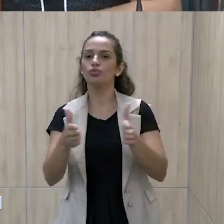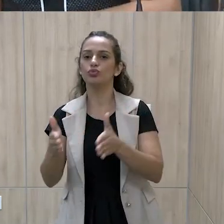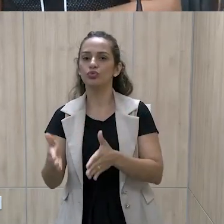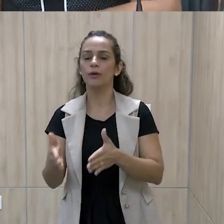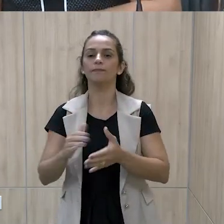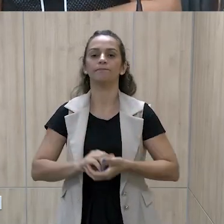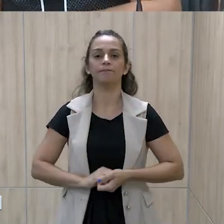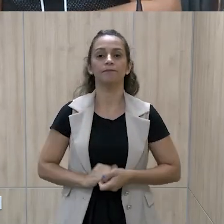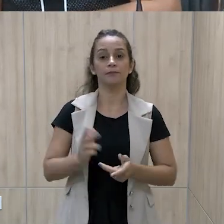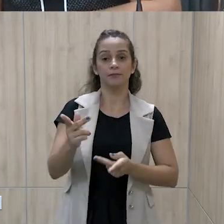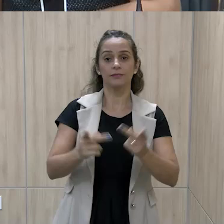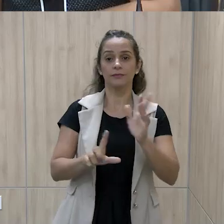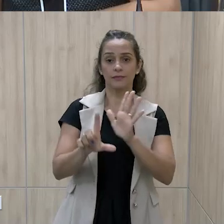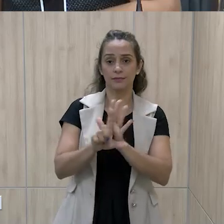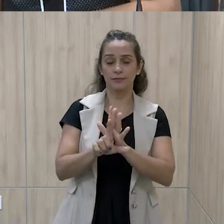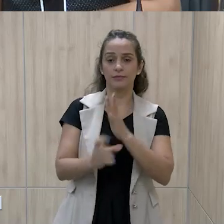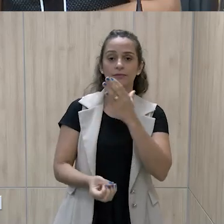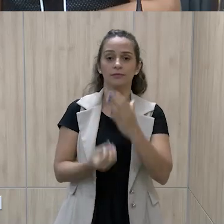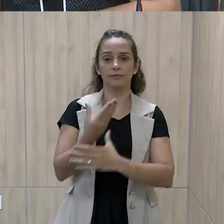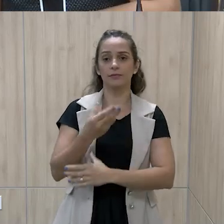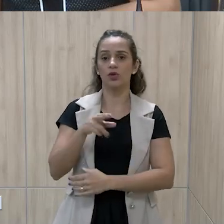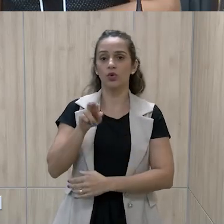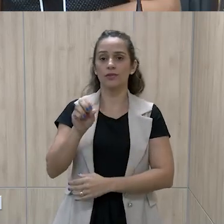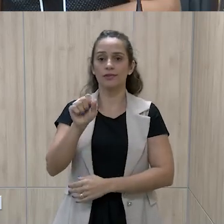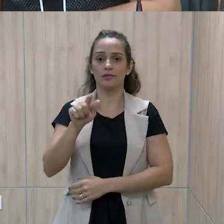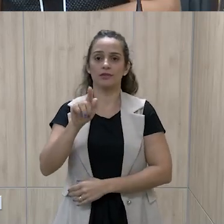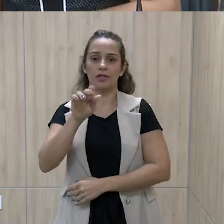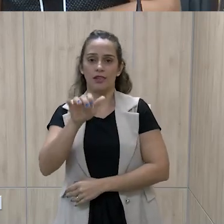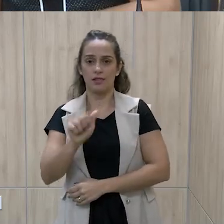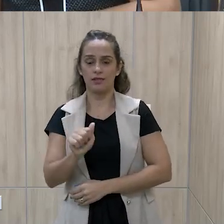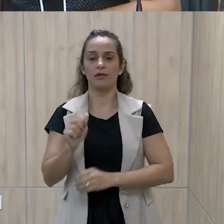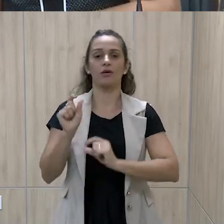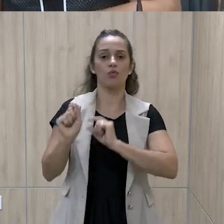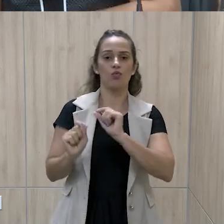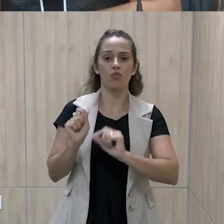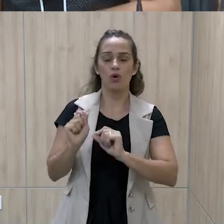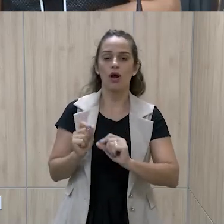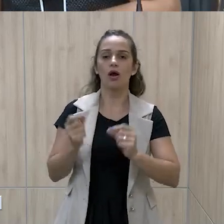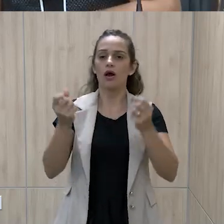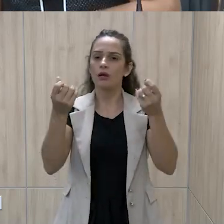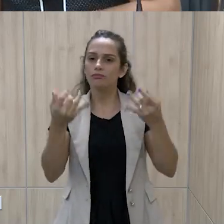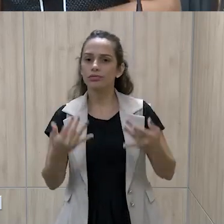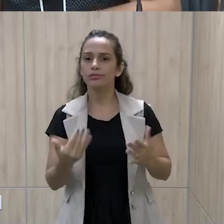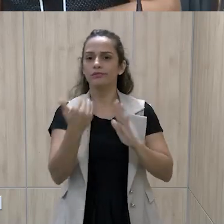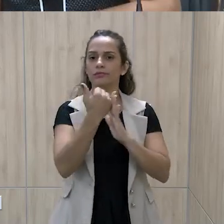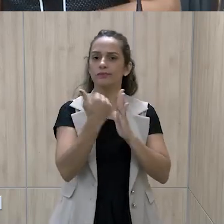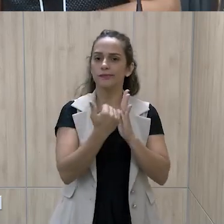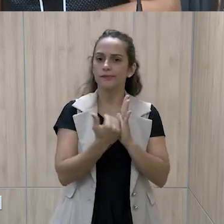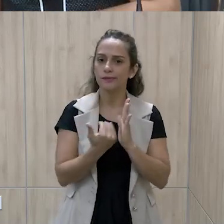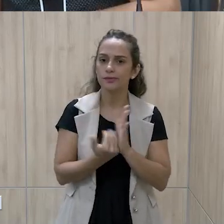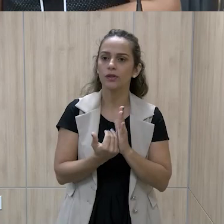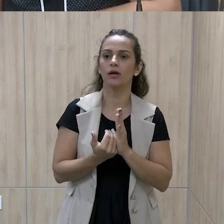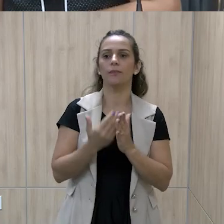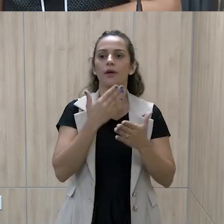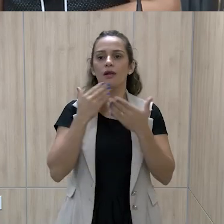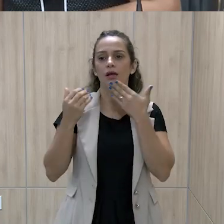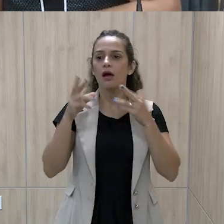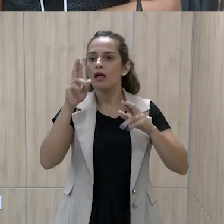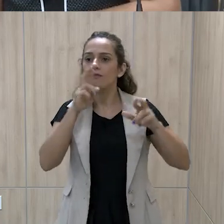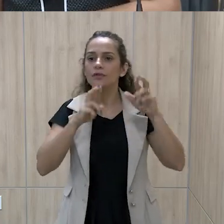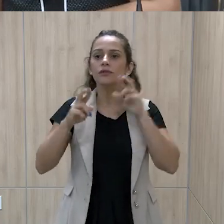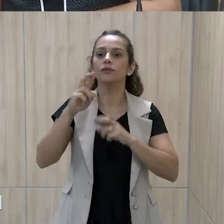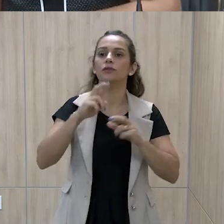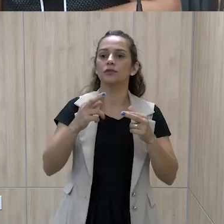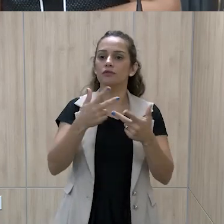segue a tramitação projeto de lei de autoria deputada Rosângela Donadon estabelece medidas para o aumento